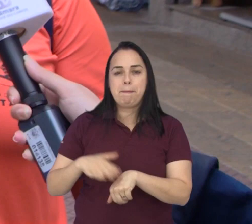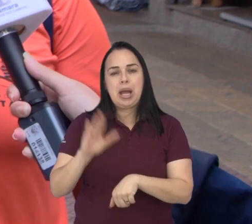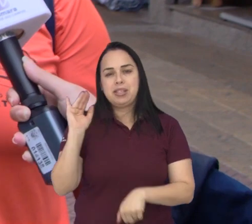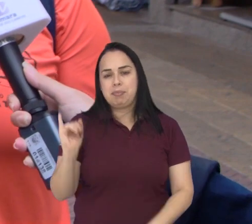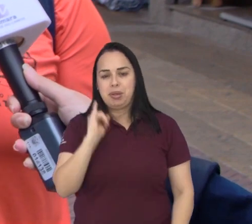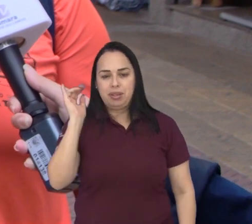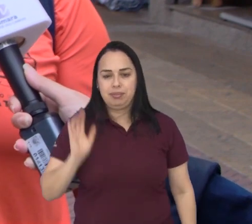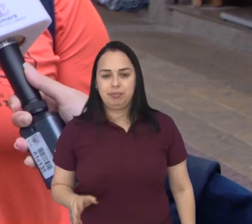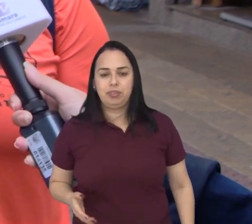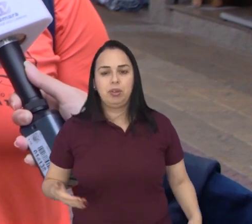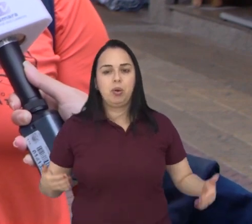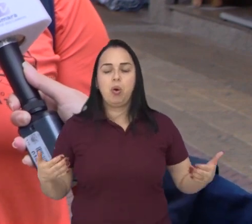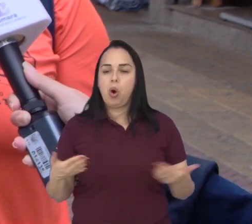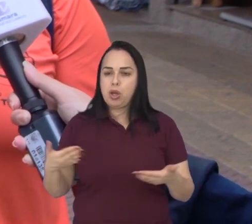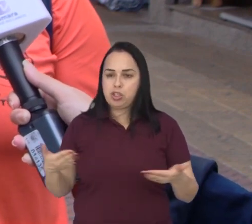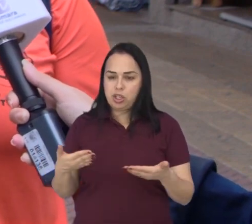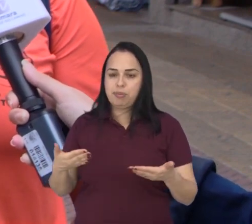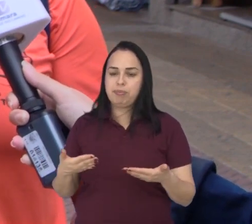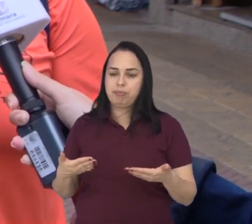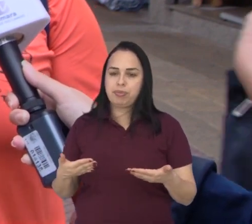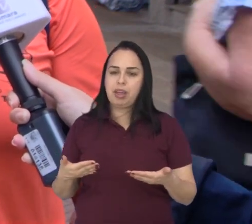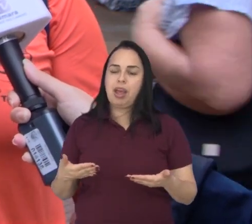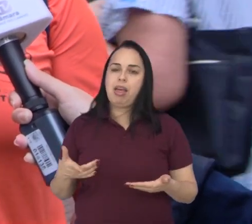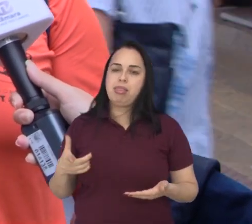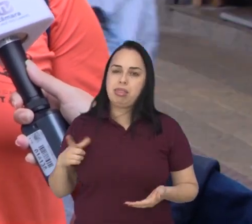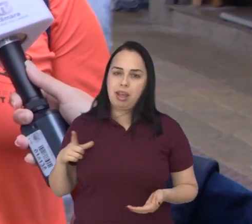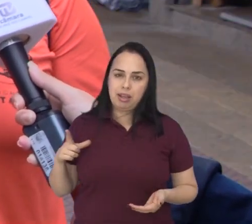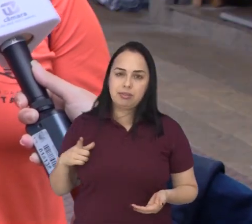com os filhos. Porque hoje em dia